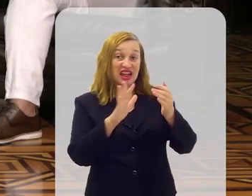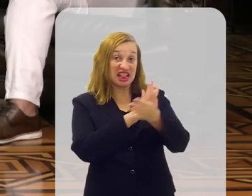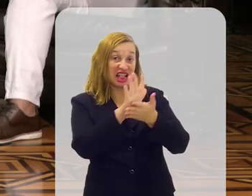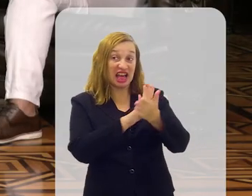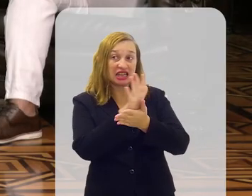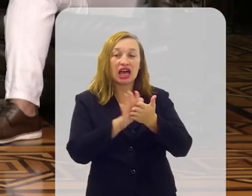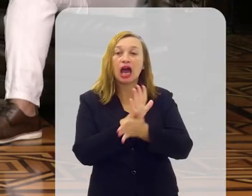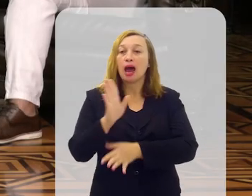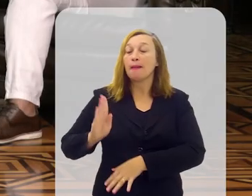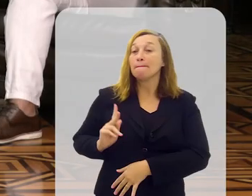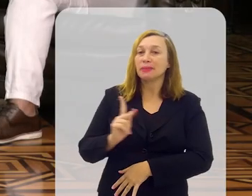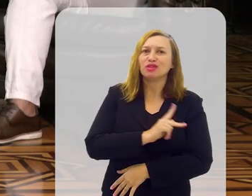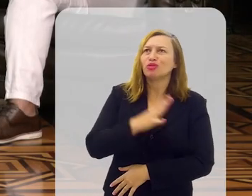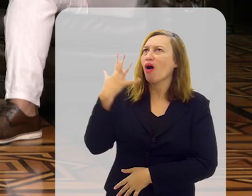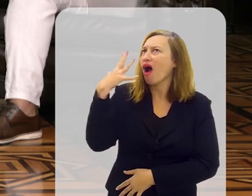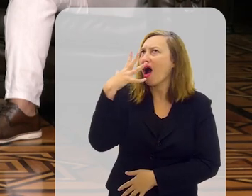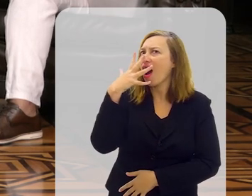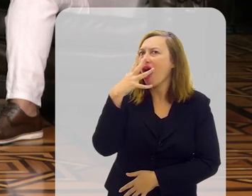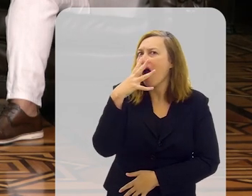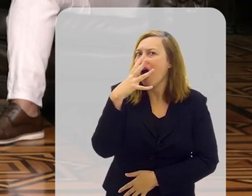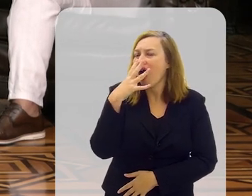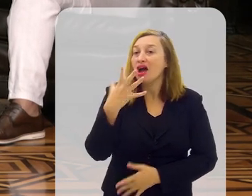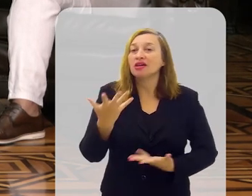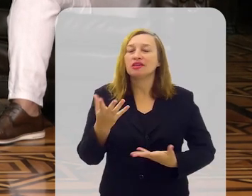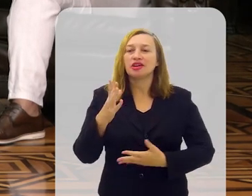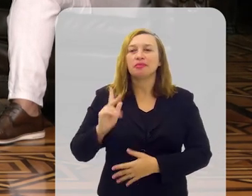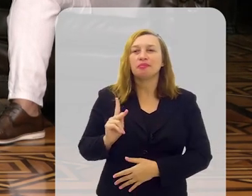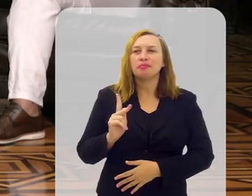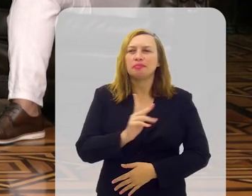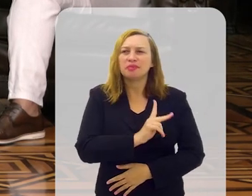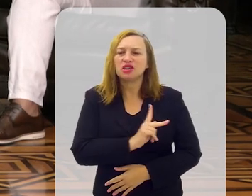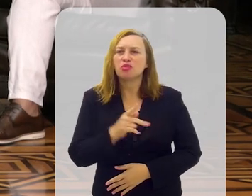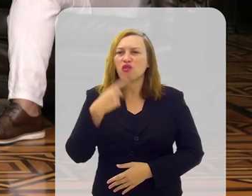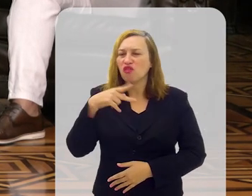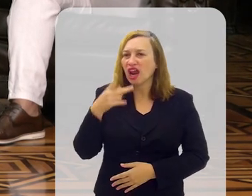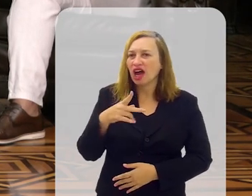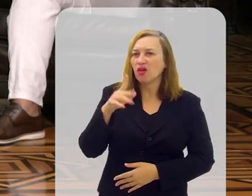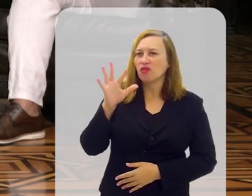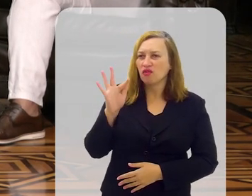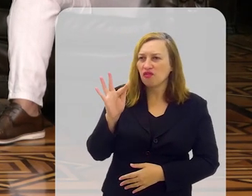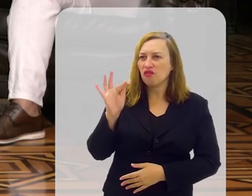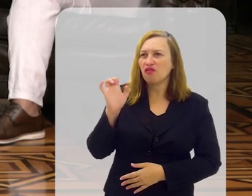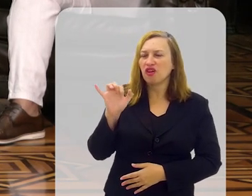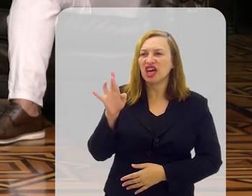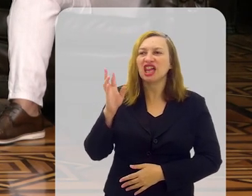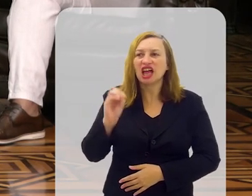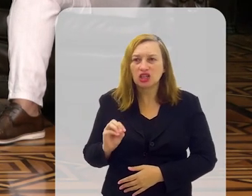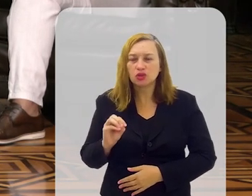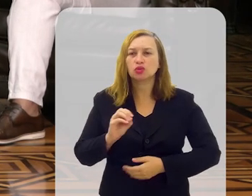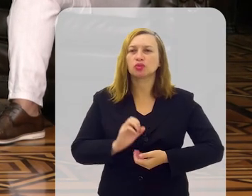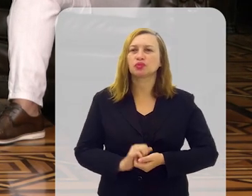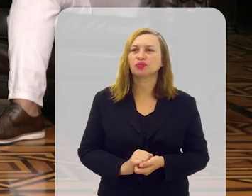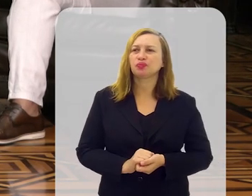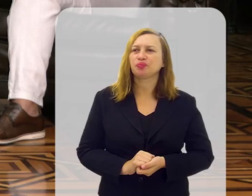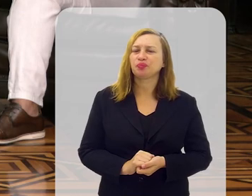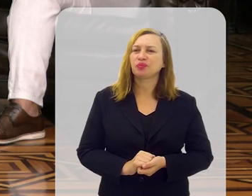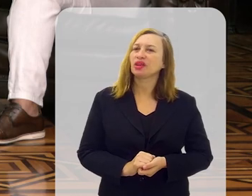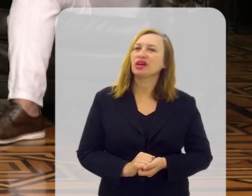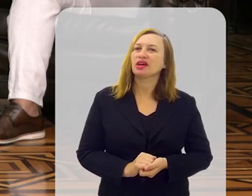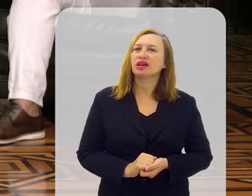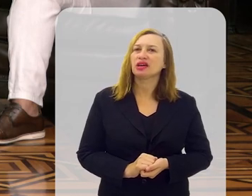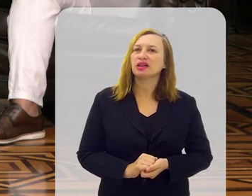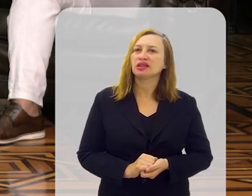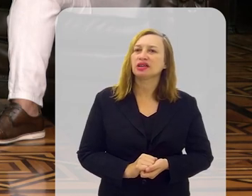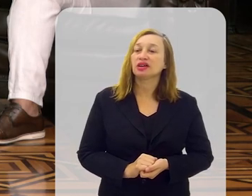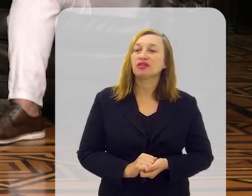nada. Bispo, eu estou assim encantado. O bispo, eu vou falar aqui com o Fernando, DG. O